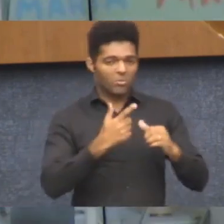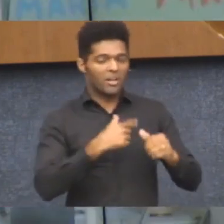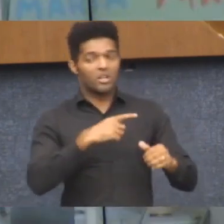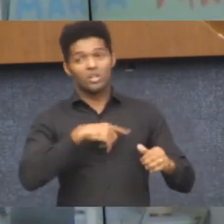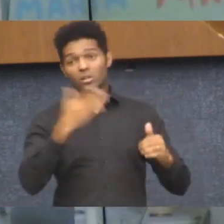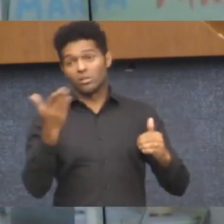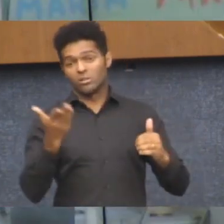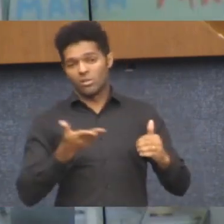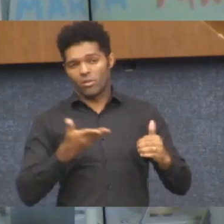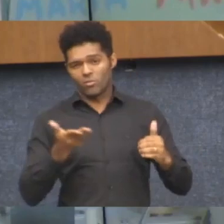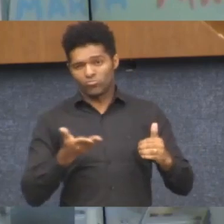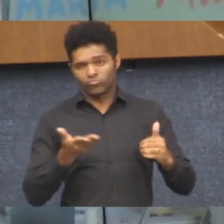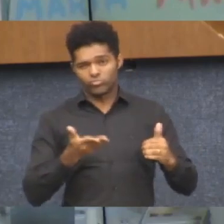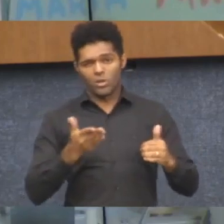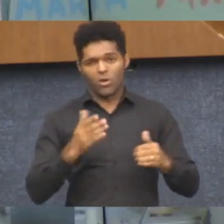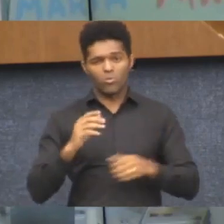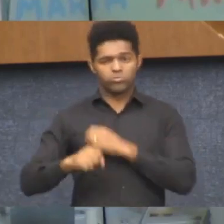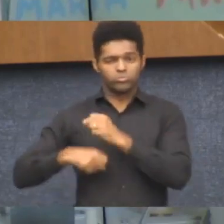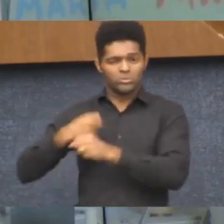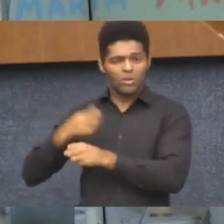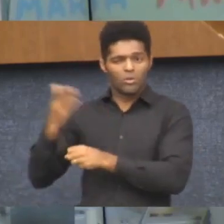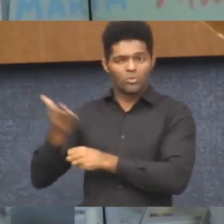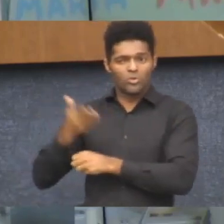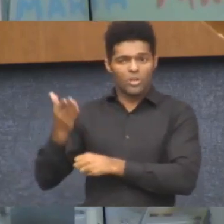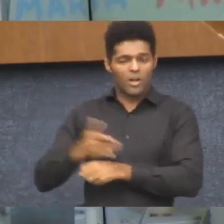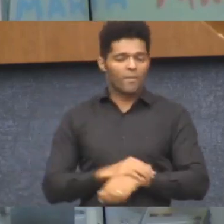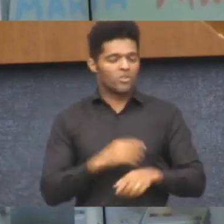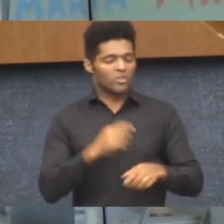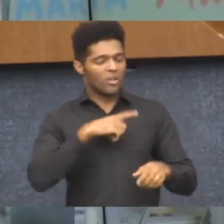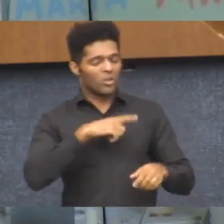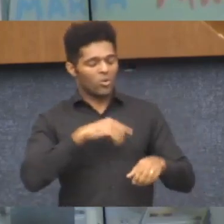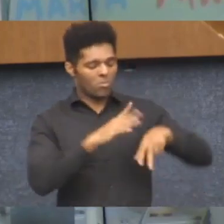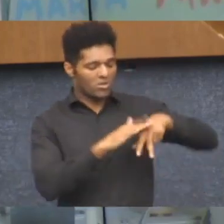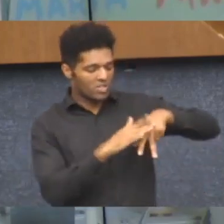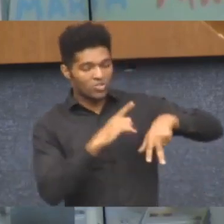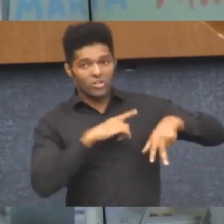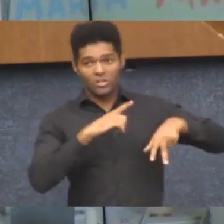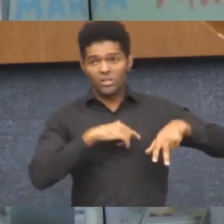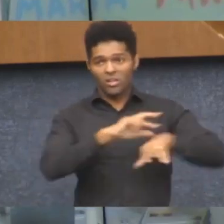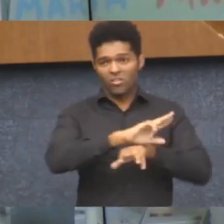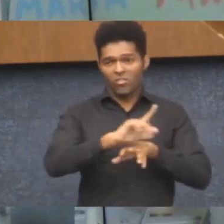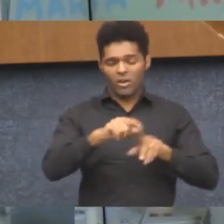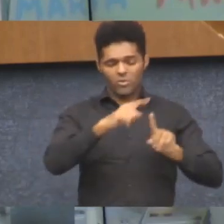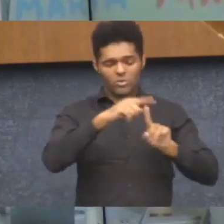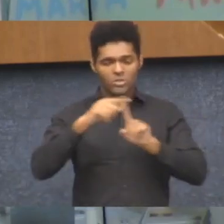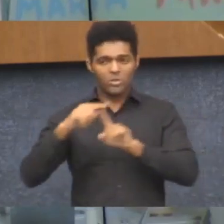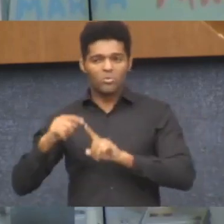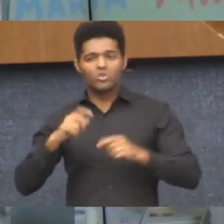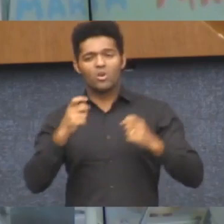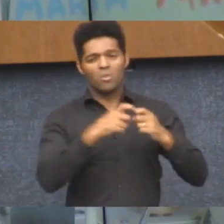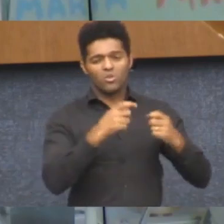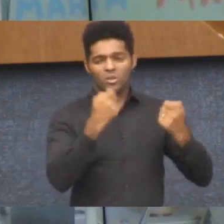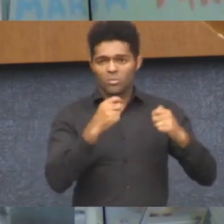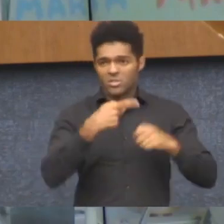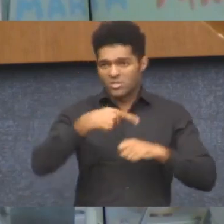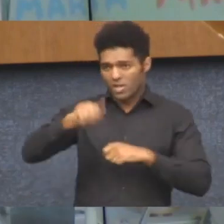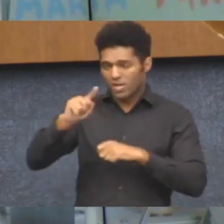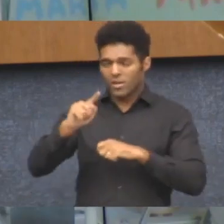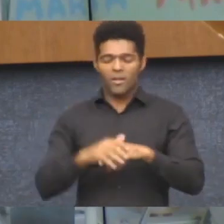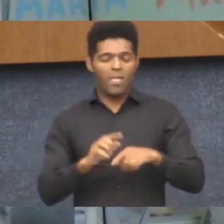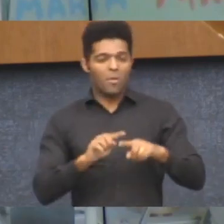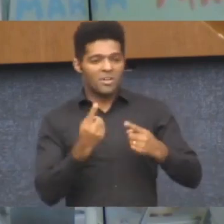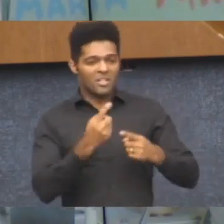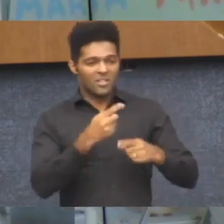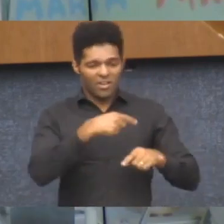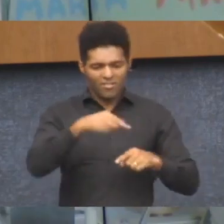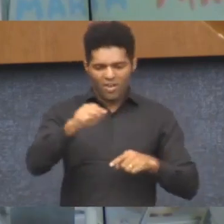vezes a gente tem um paciente que ele tem vários especialistas focais, ele vai no cardiologista, no neuro, no endócrino, no ortopedista, e às vezes ele se perde